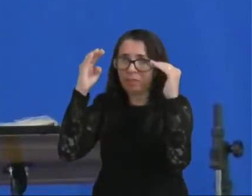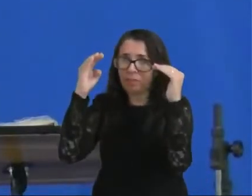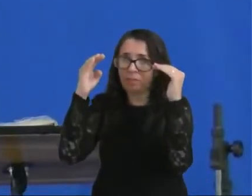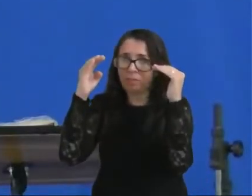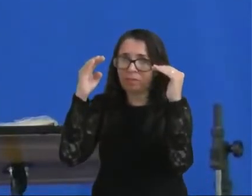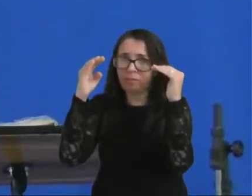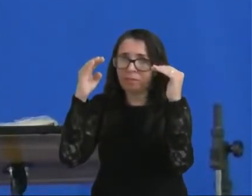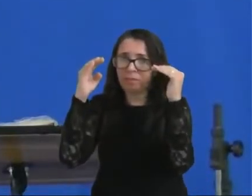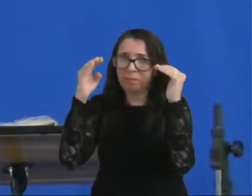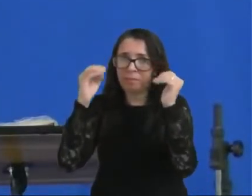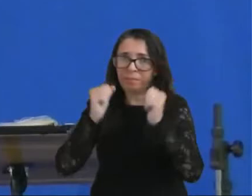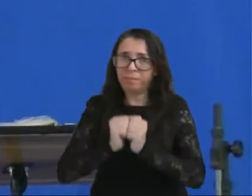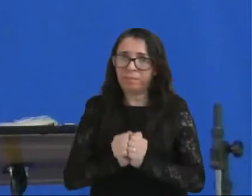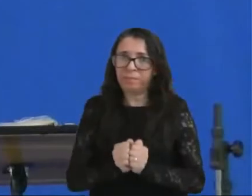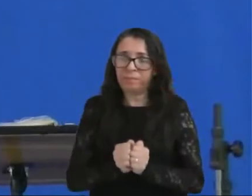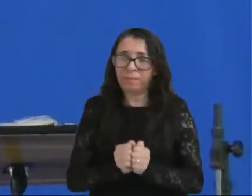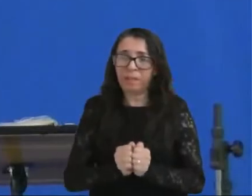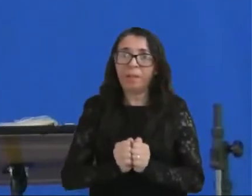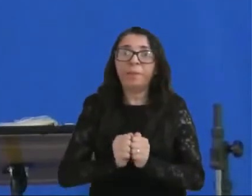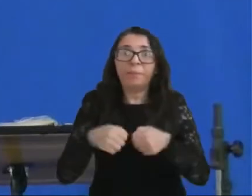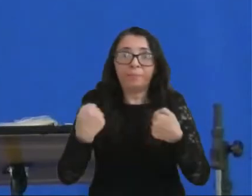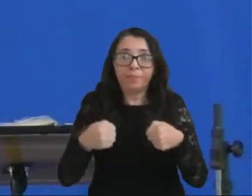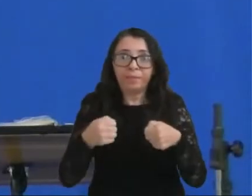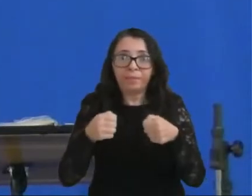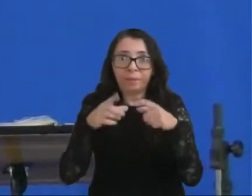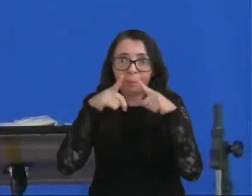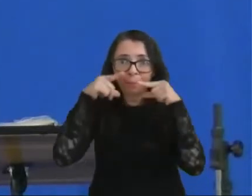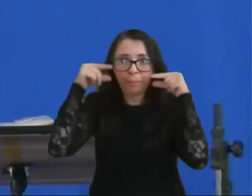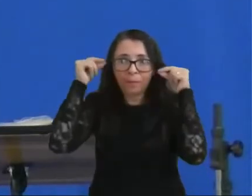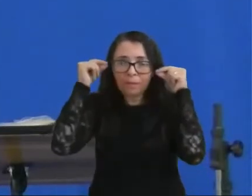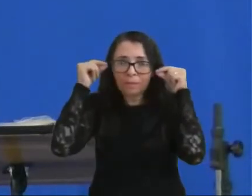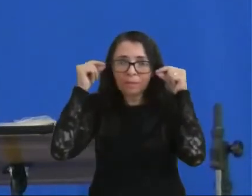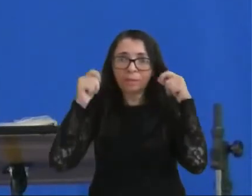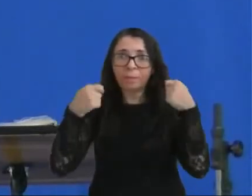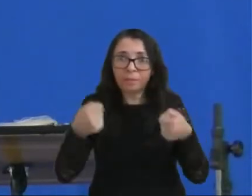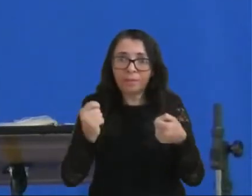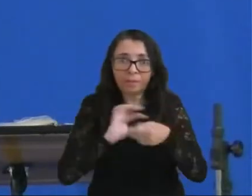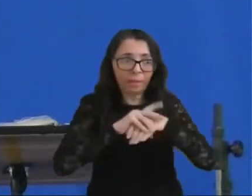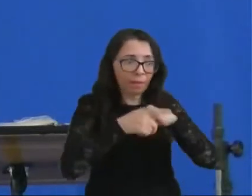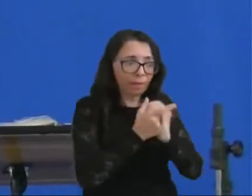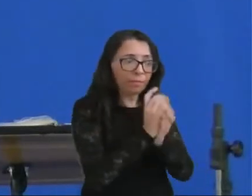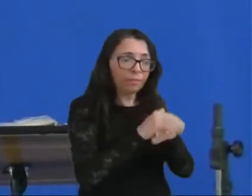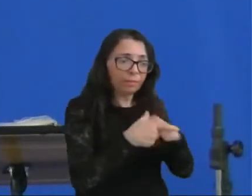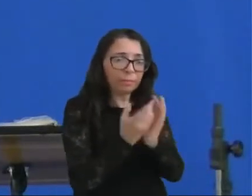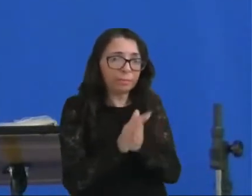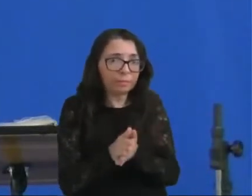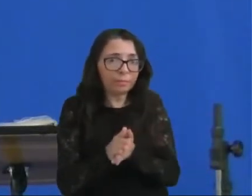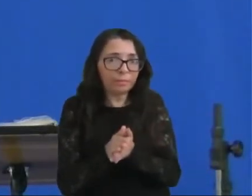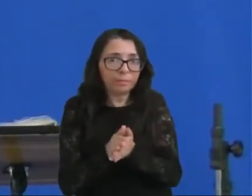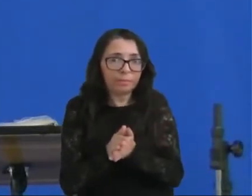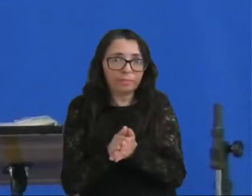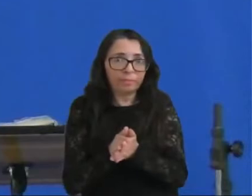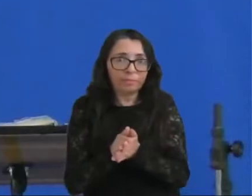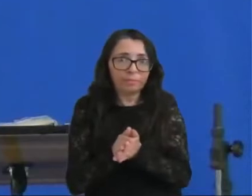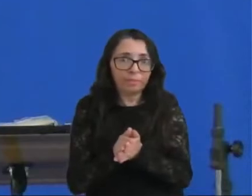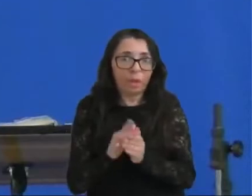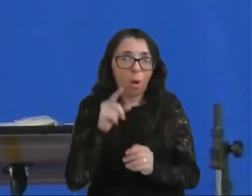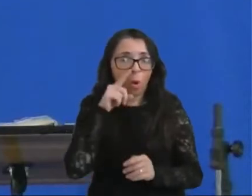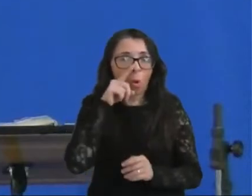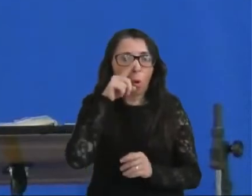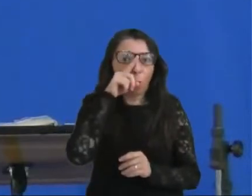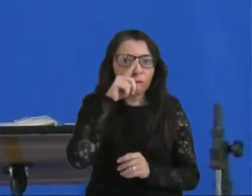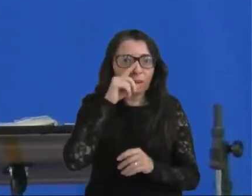dia. Nós estamos vivendo um ano de pandemia. Teve pessoas que eu não vi na igreja ainda. Pessoas que